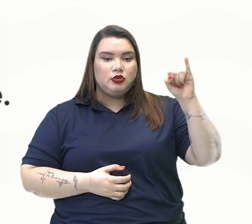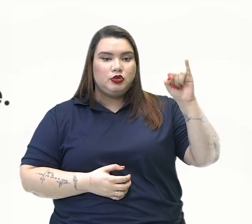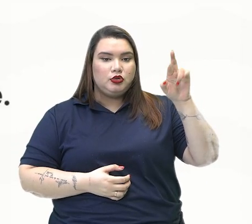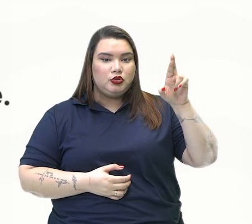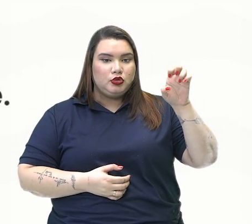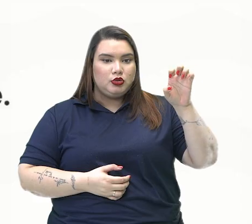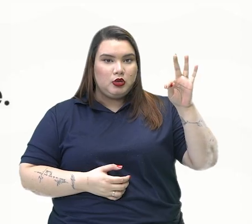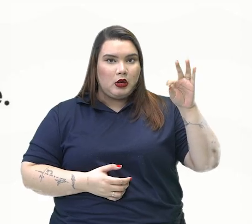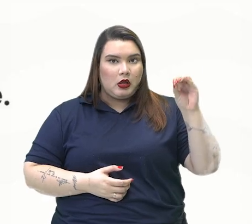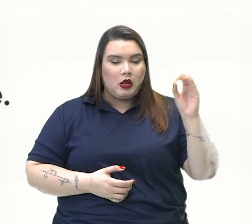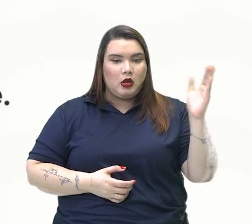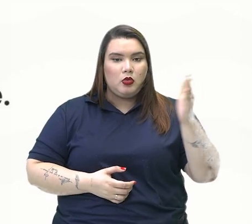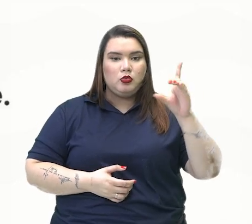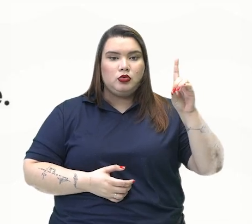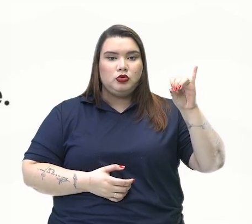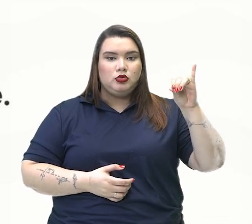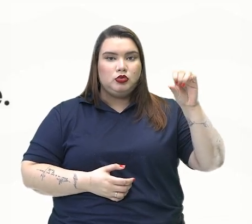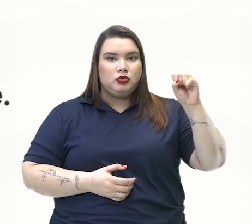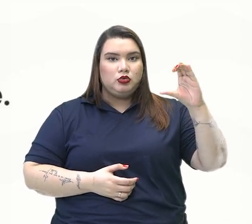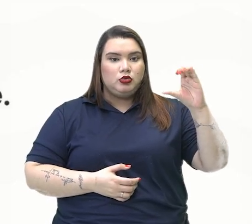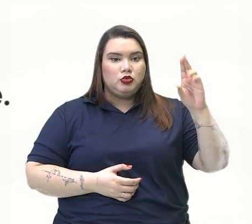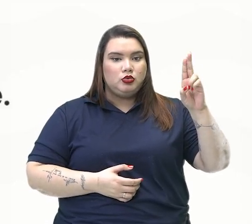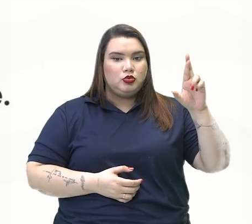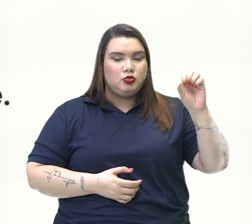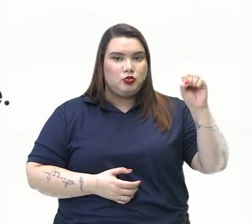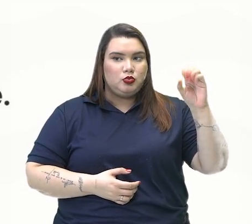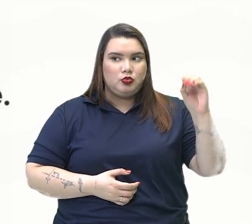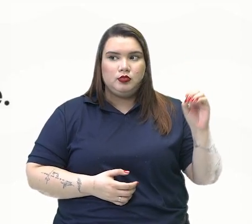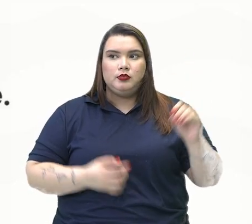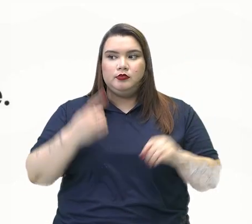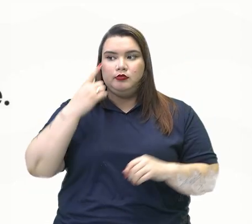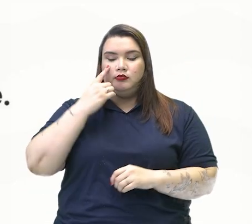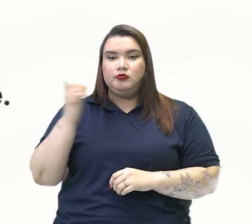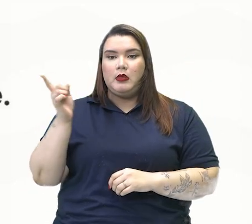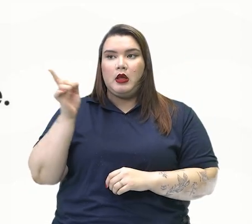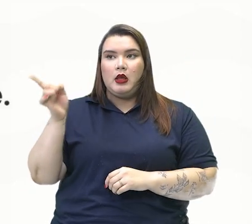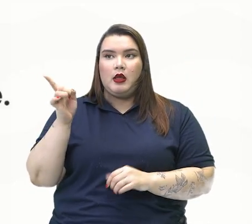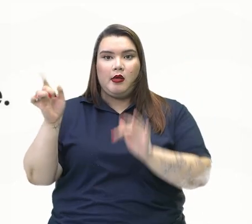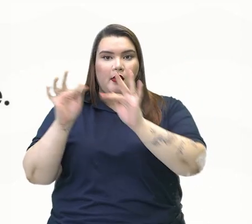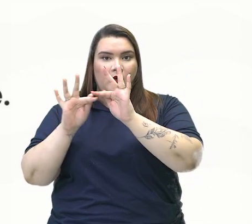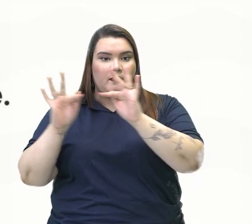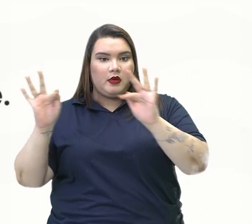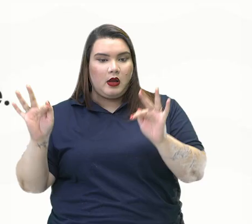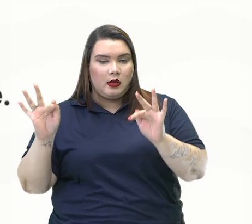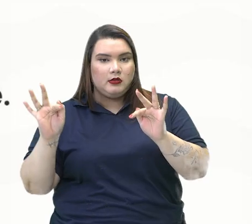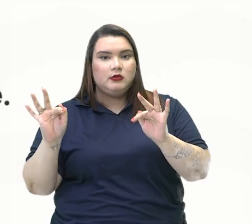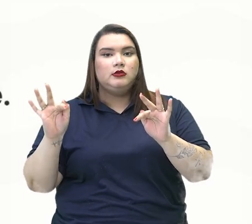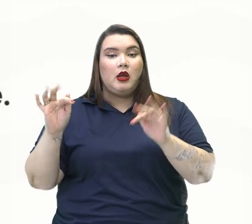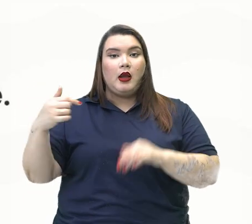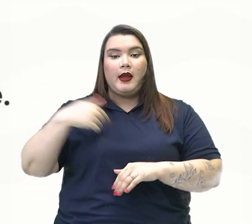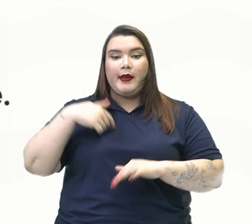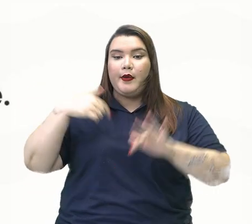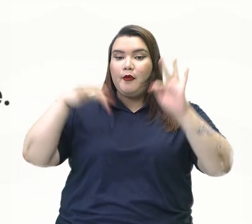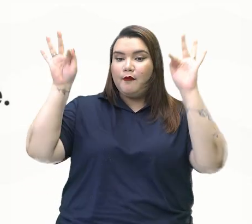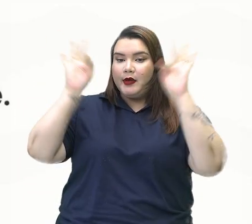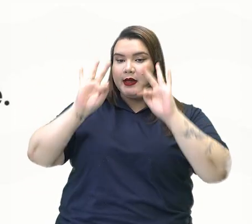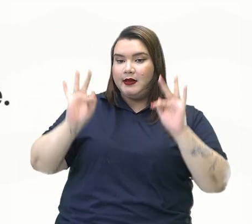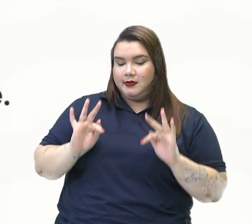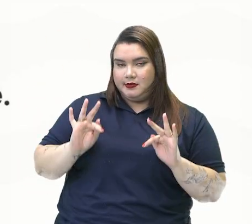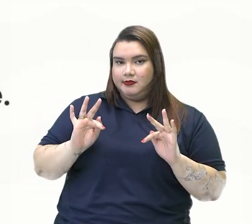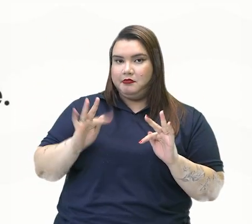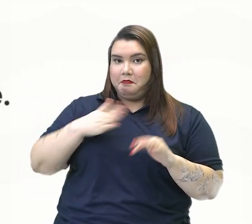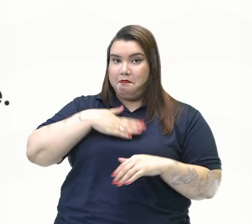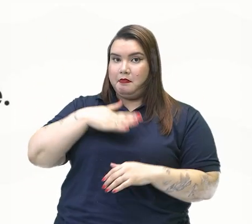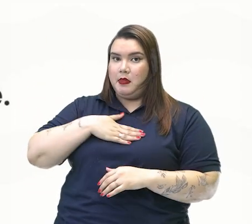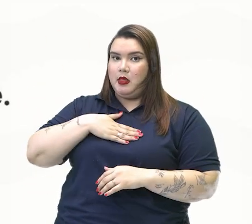e eu estou falando, né, estou utilizando aqui o discurso direto. No discurso indireto, eu vou falar o